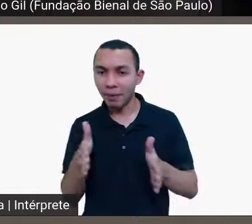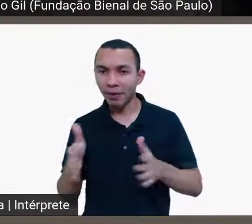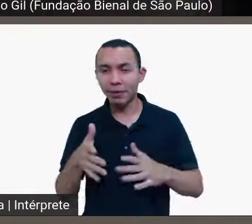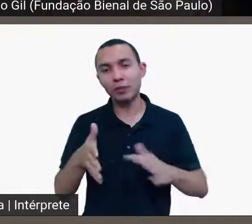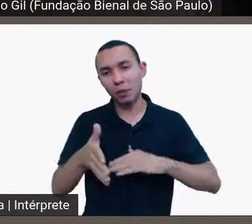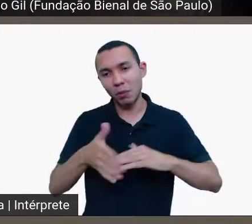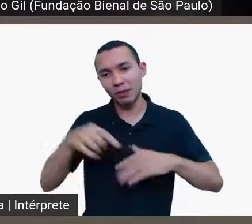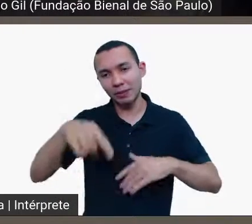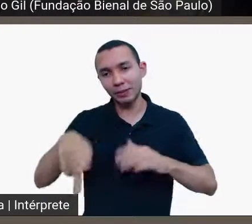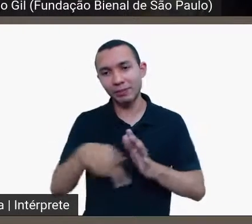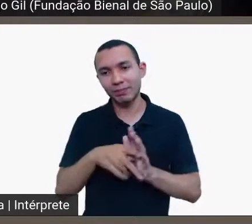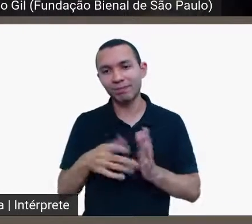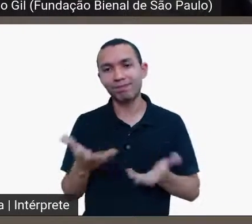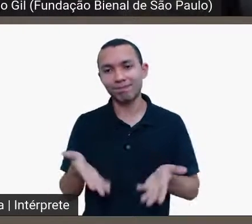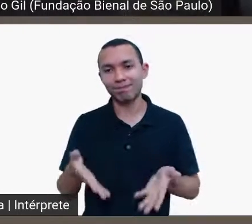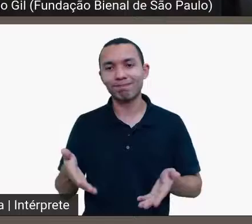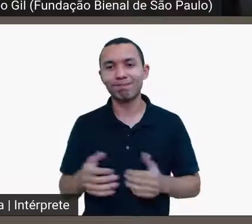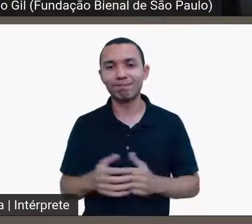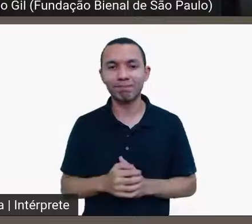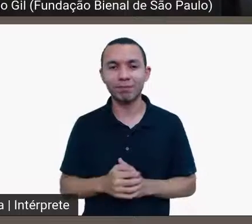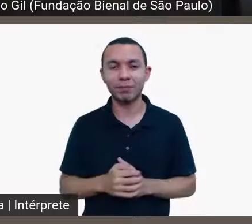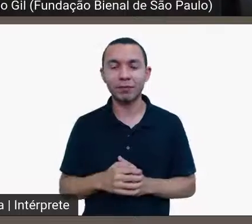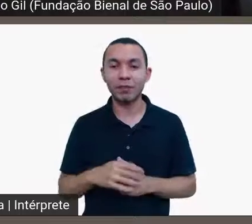entendeu? E o índice só chega a